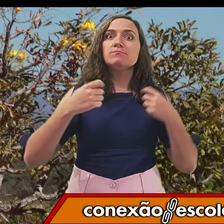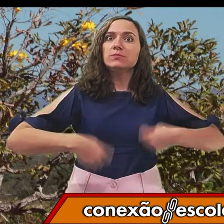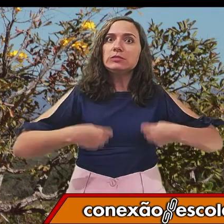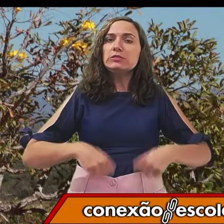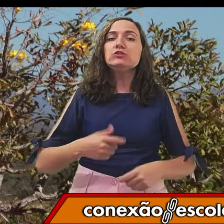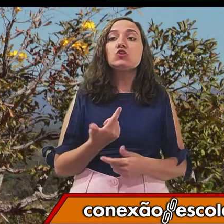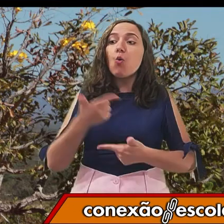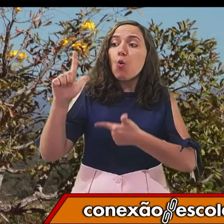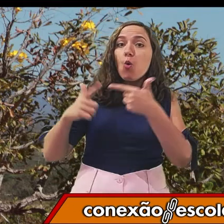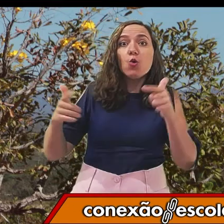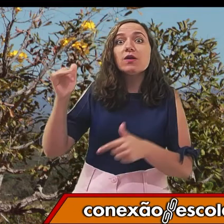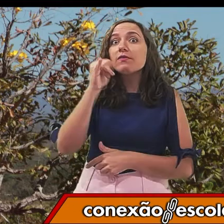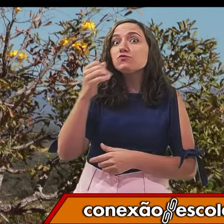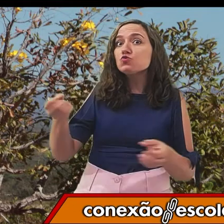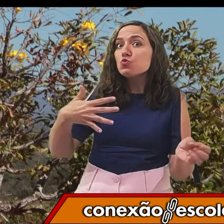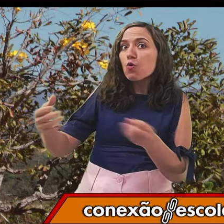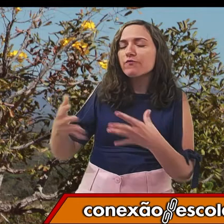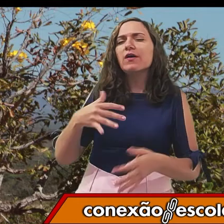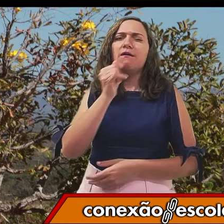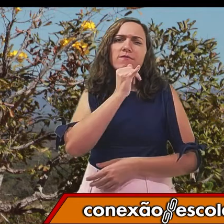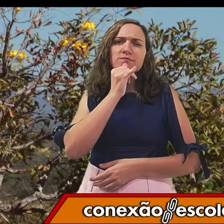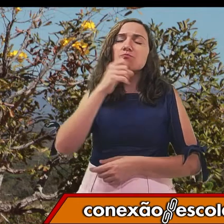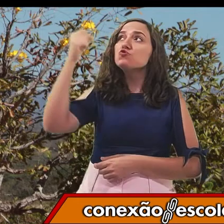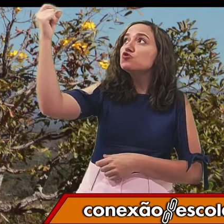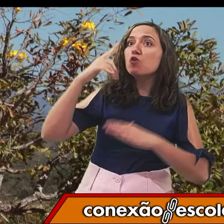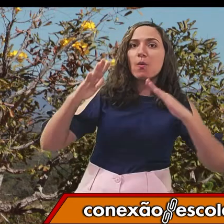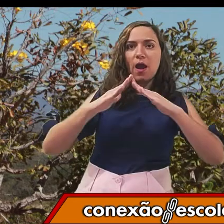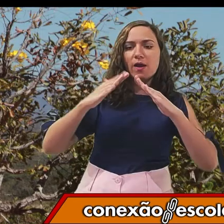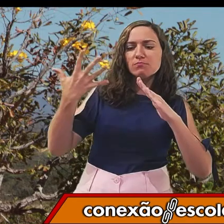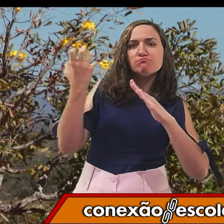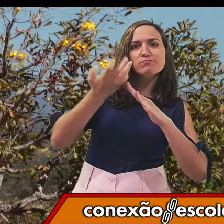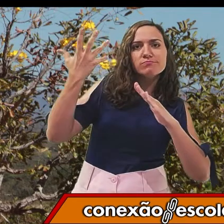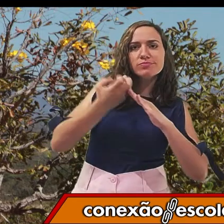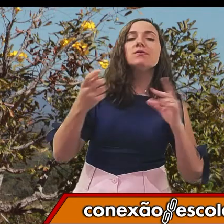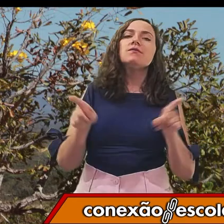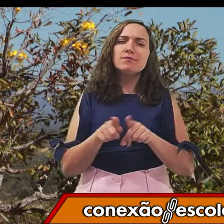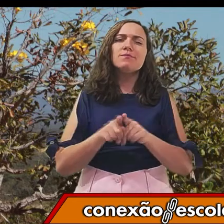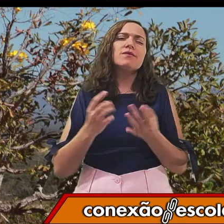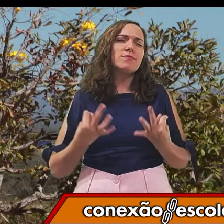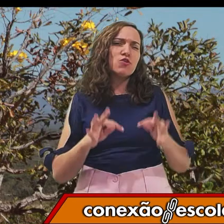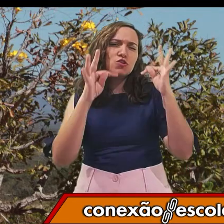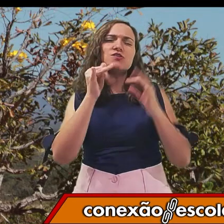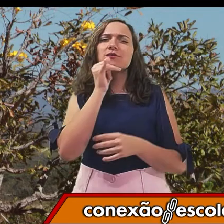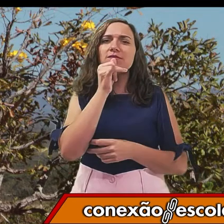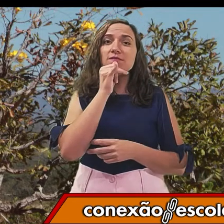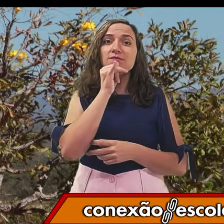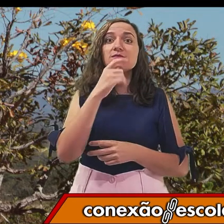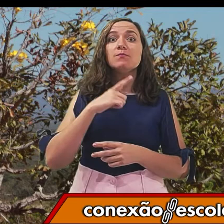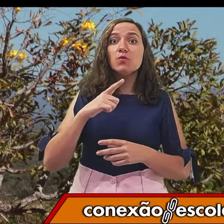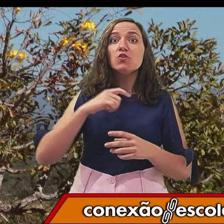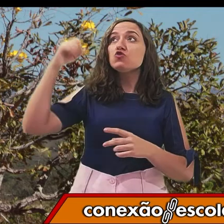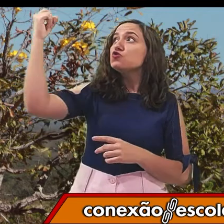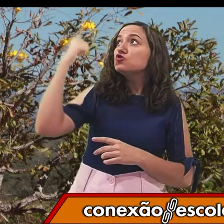fontes alternativas de energia, como a solar, que vem do sol. Temos tecnologias como as células